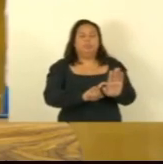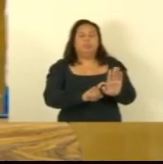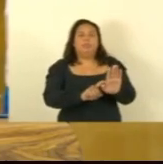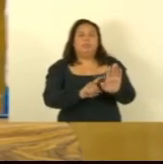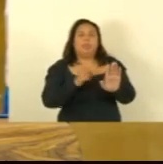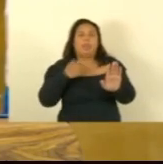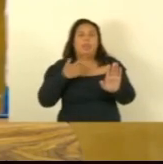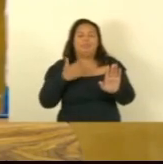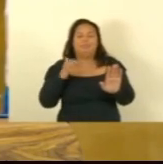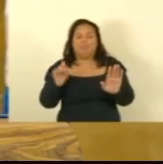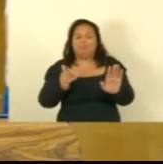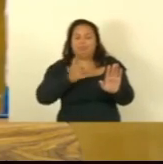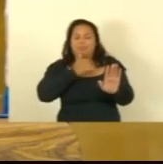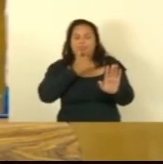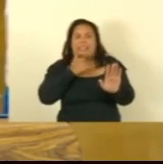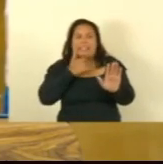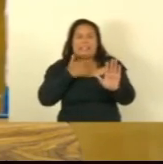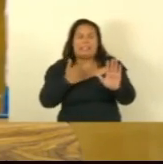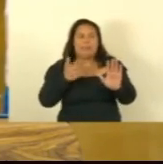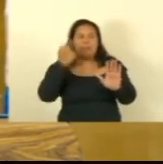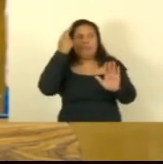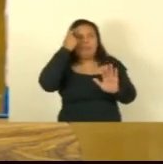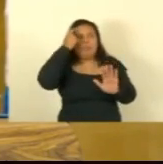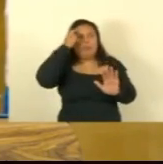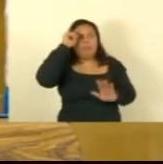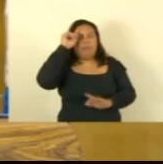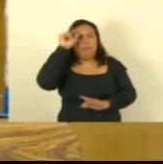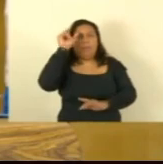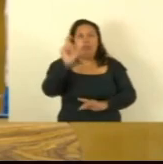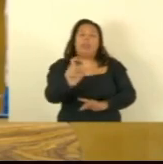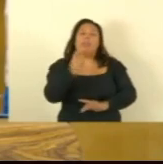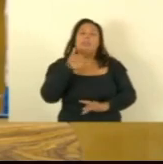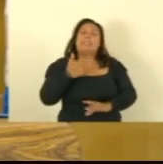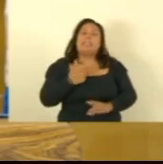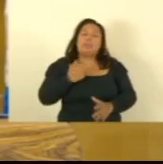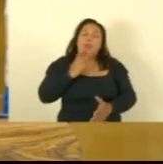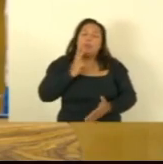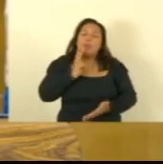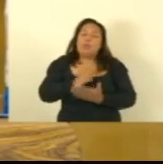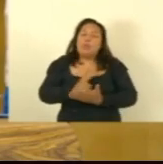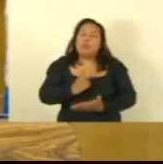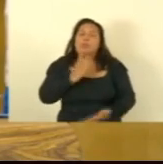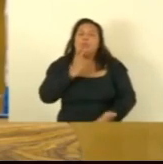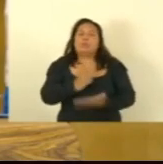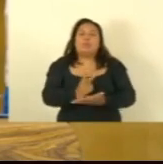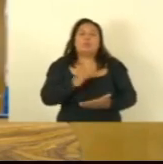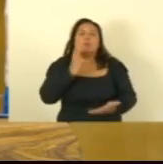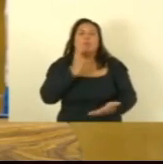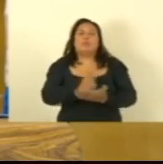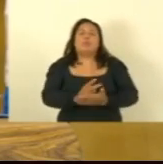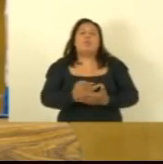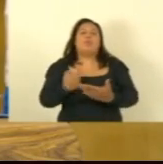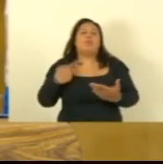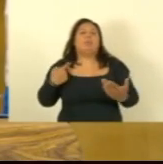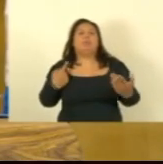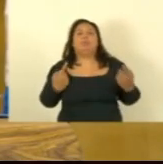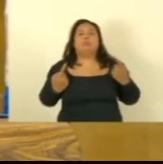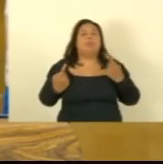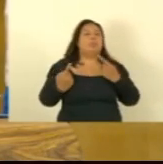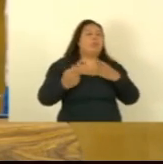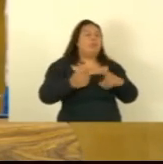As tristes ideologias que insistem em impedir